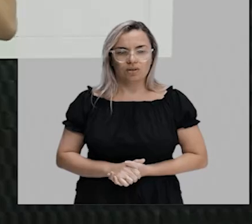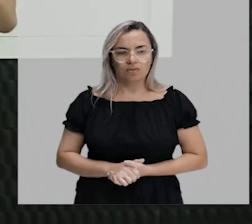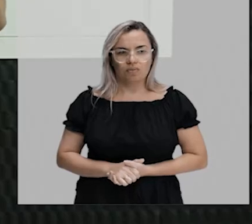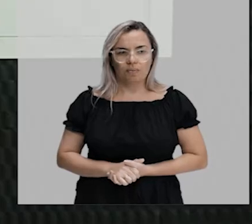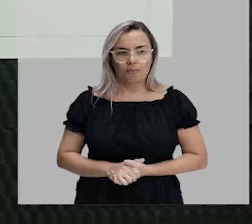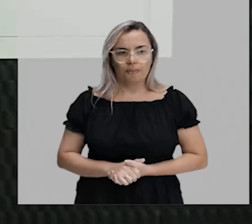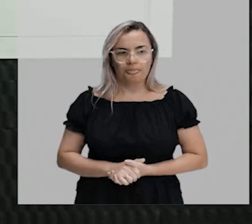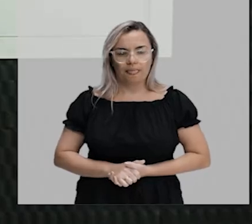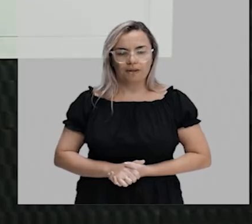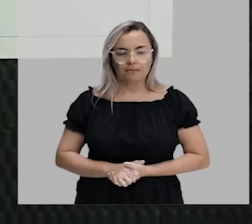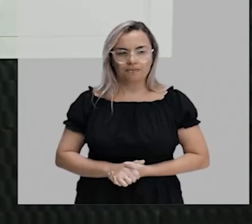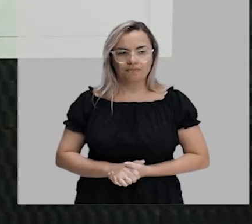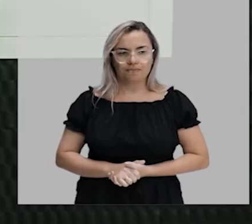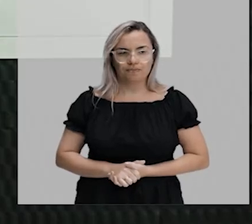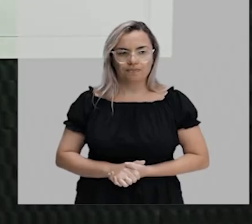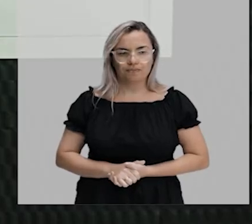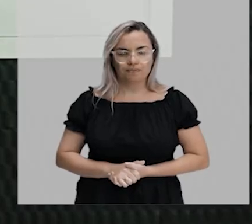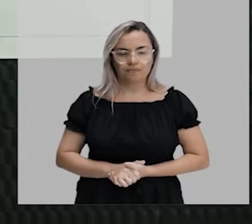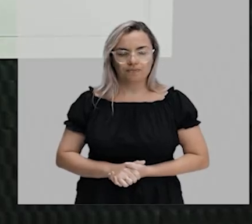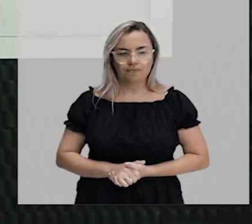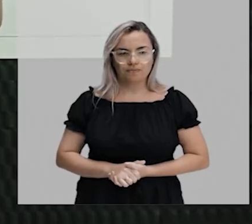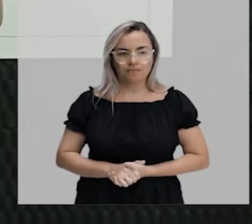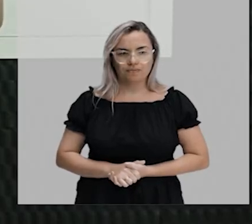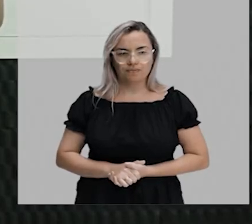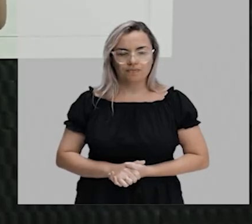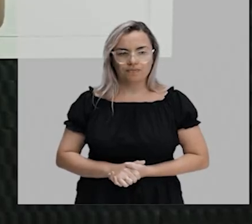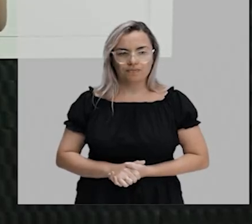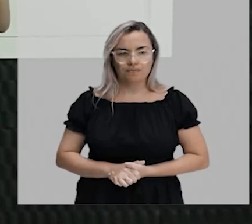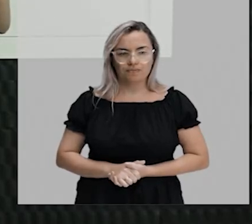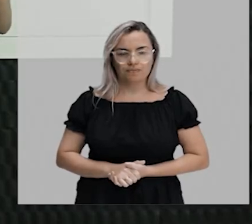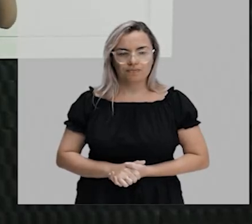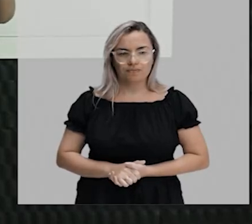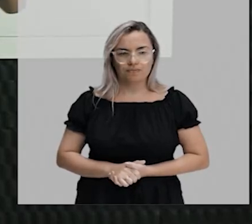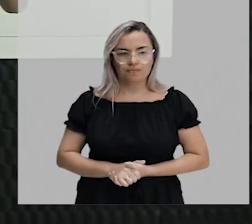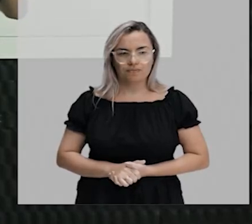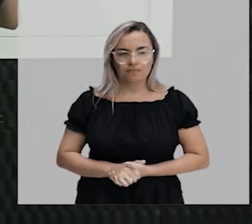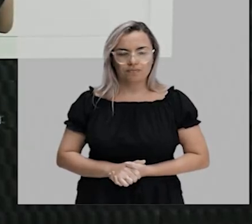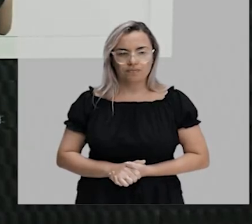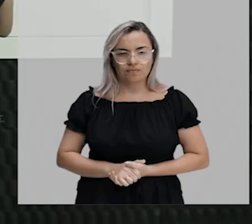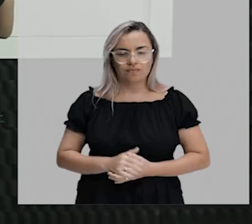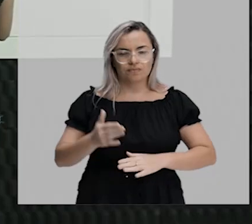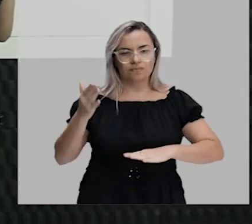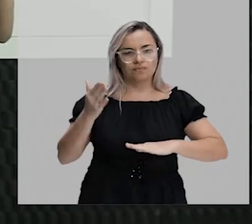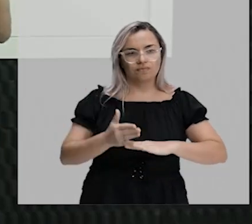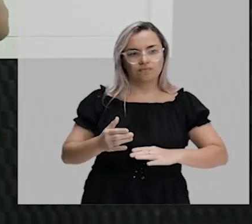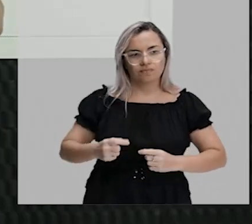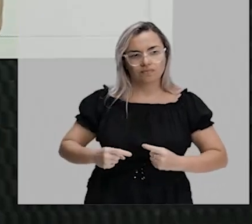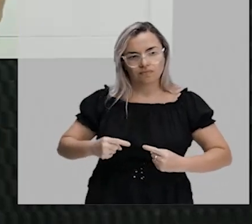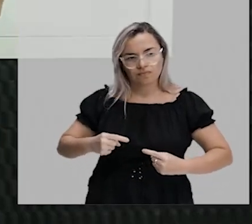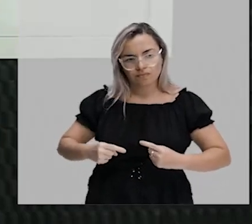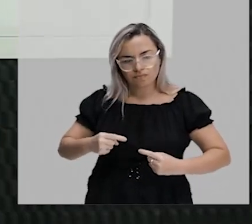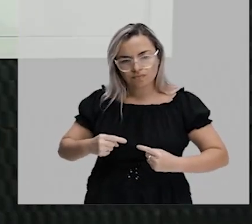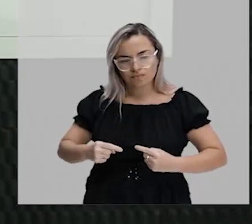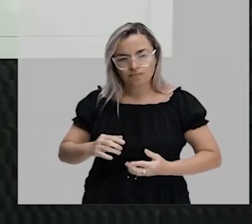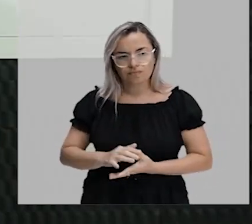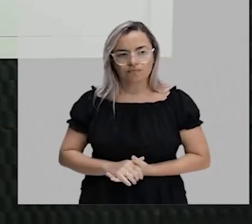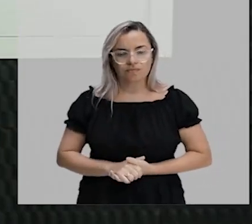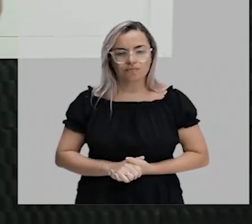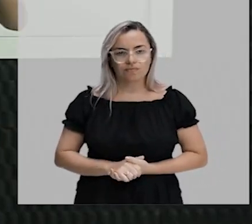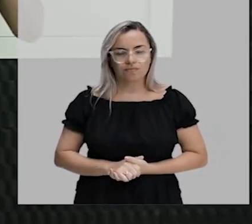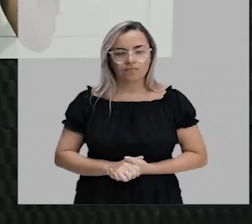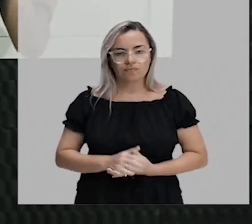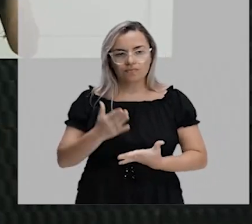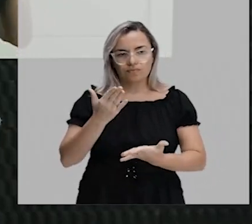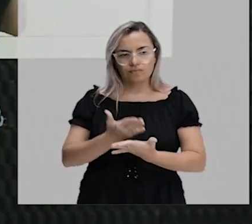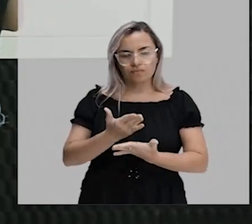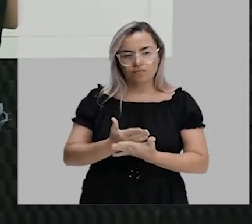deontologia, a modernidade traz para a nossa discussão, para o nosso deleite, para a